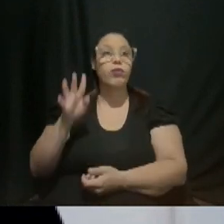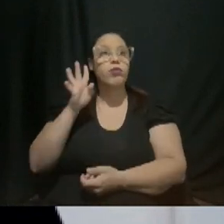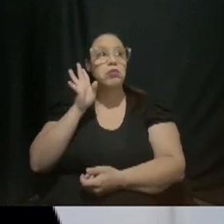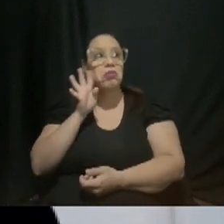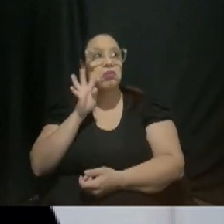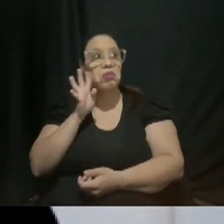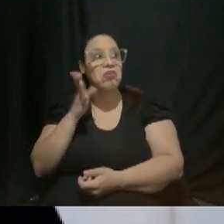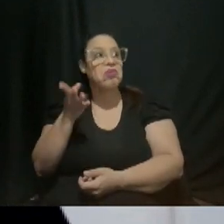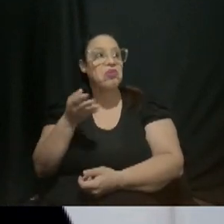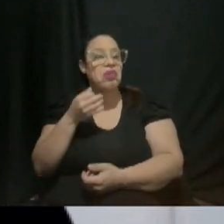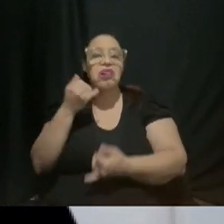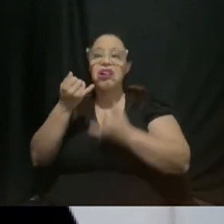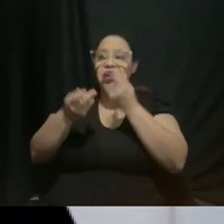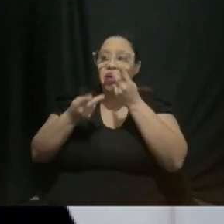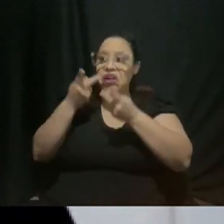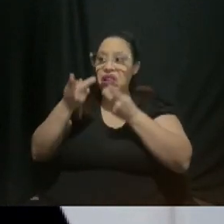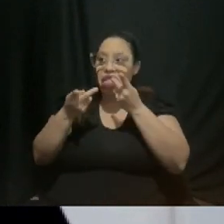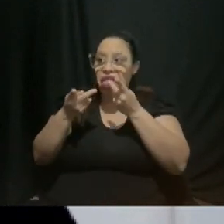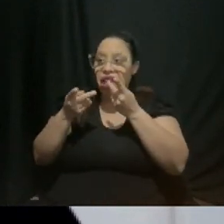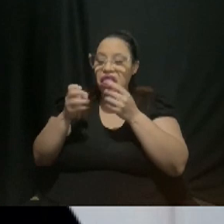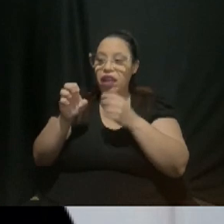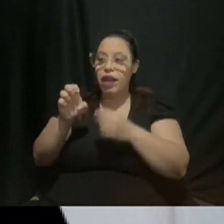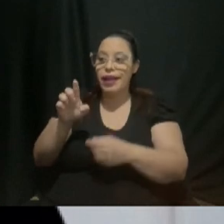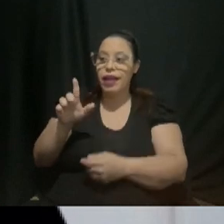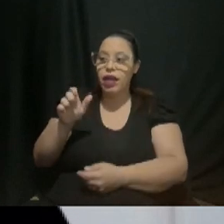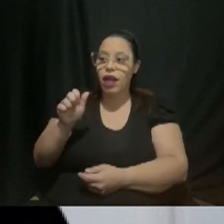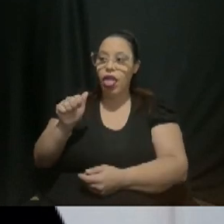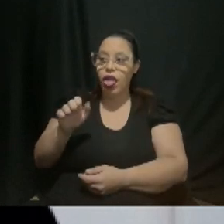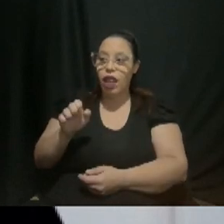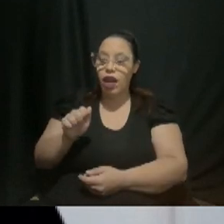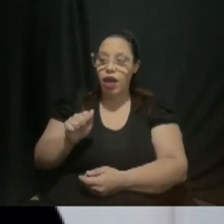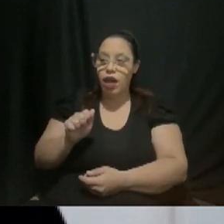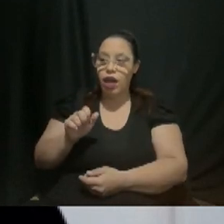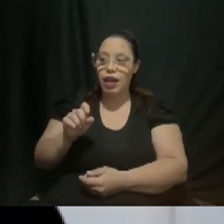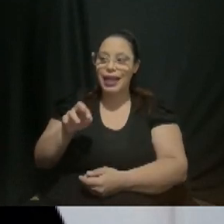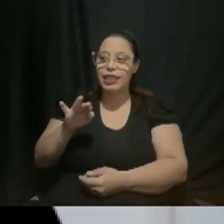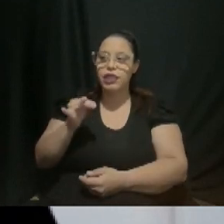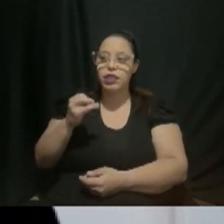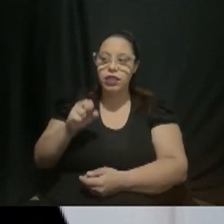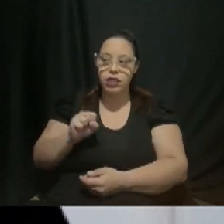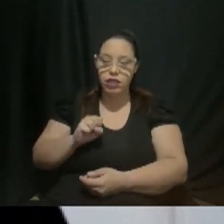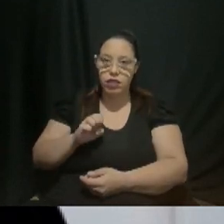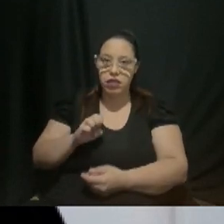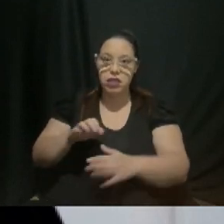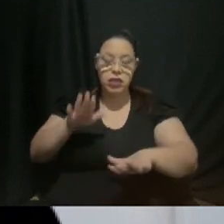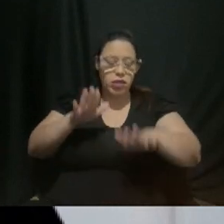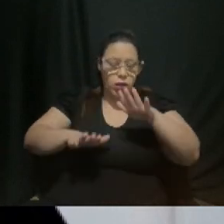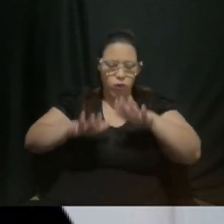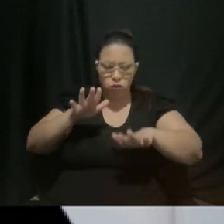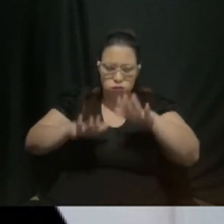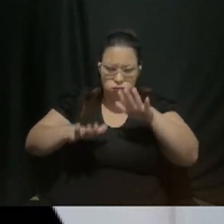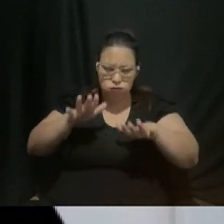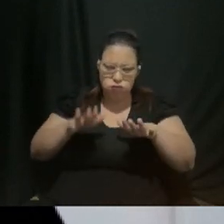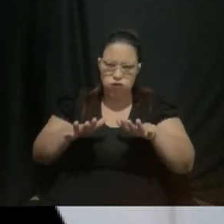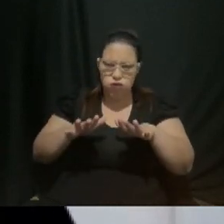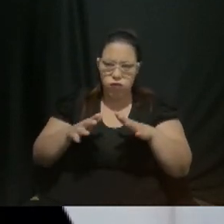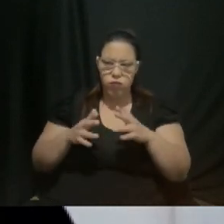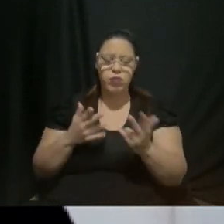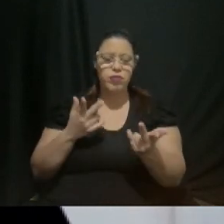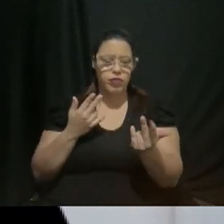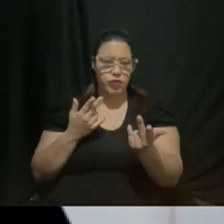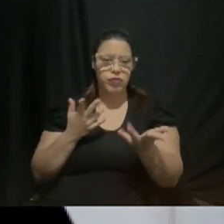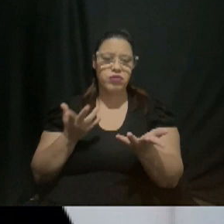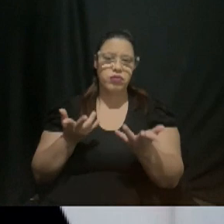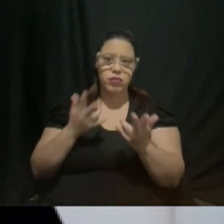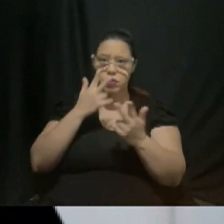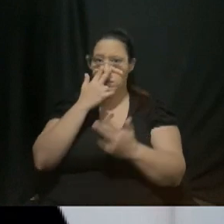né, da escala Richter, porque por mais que você tenha tremores em escala Richter semelhantes, por exemplo, a do Chile,